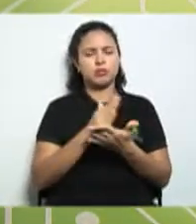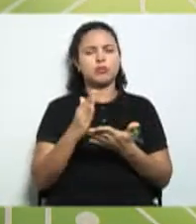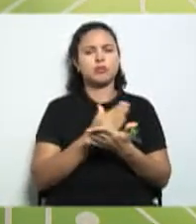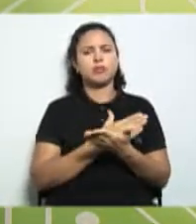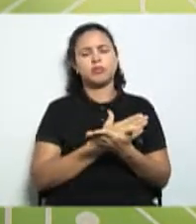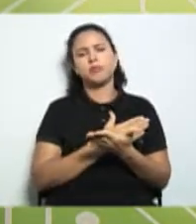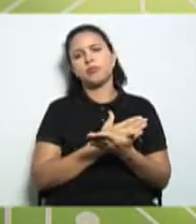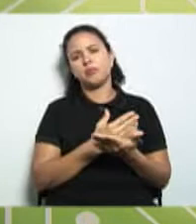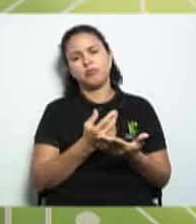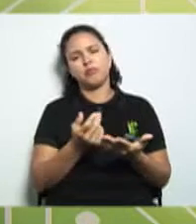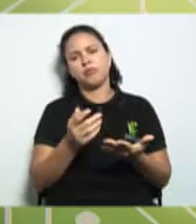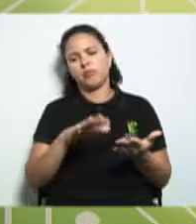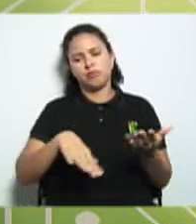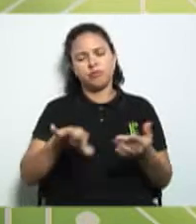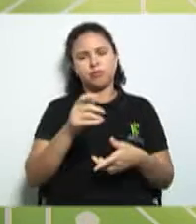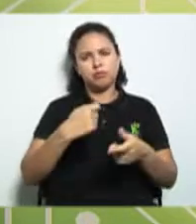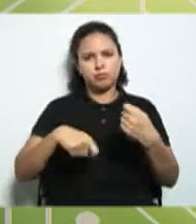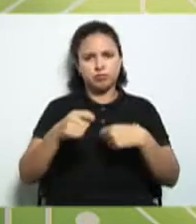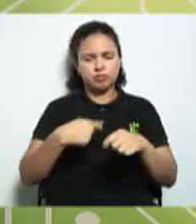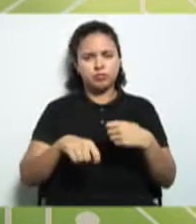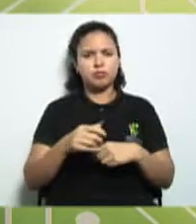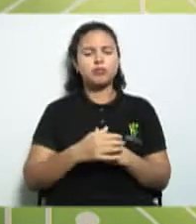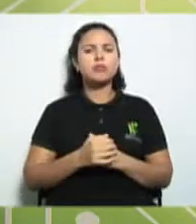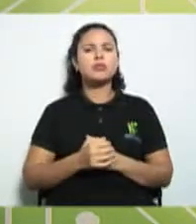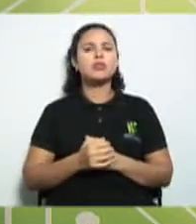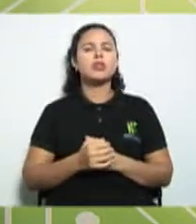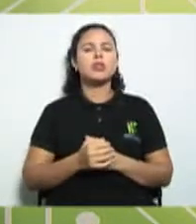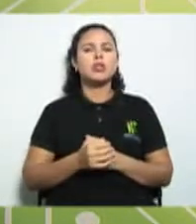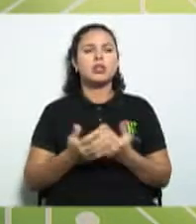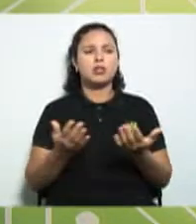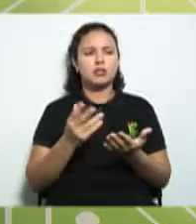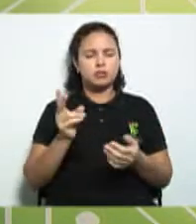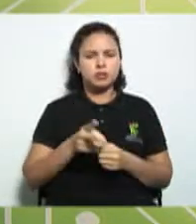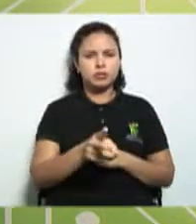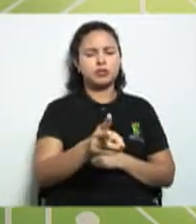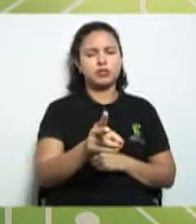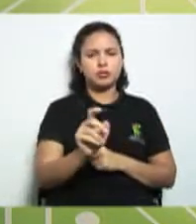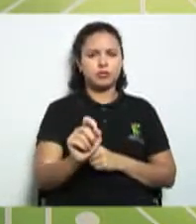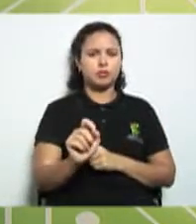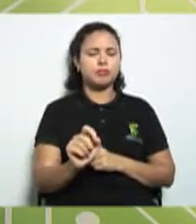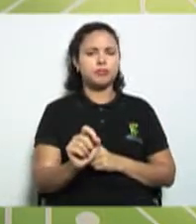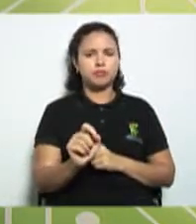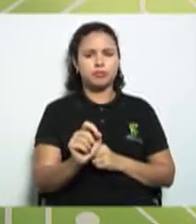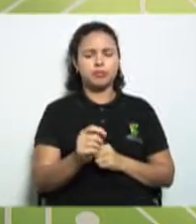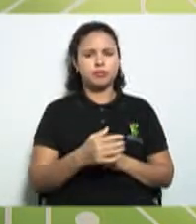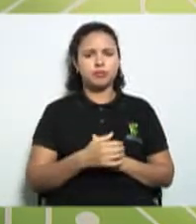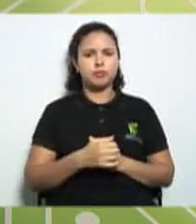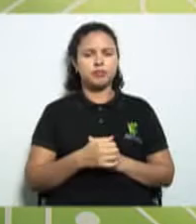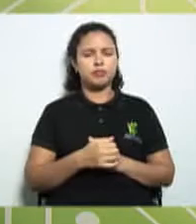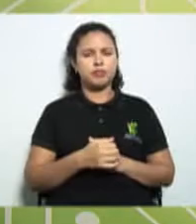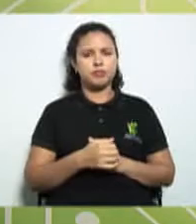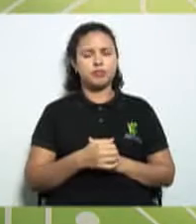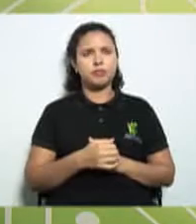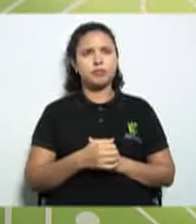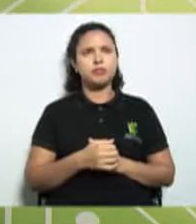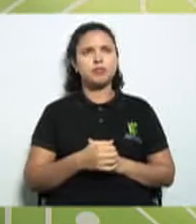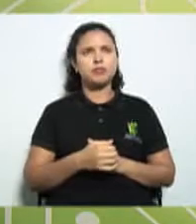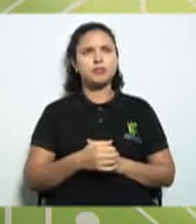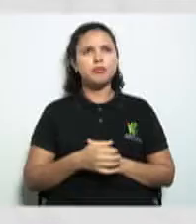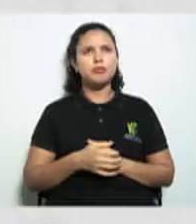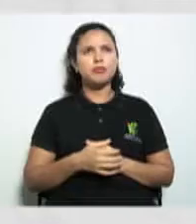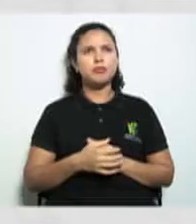trâmites administrativos, tá? Agora a gente vai dar continuidade, mas aí um slide para a gente ver.